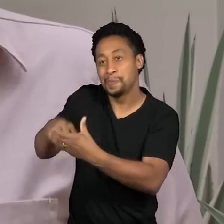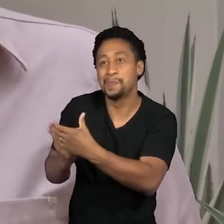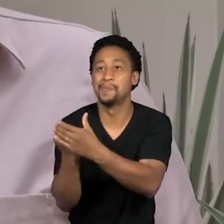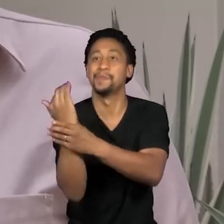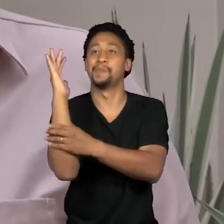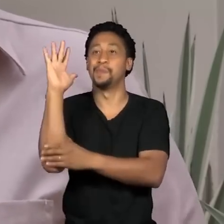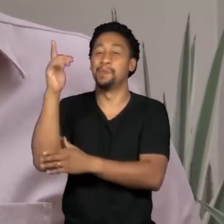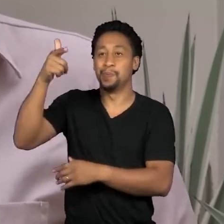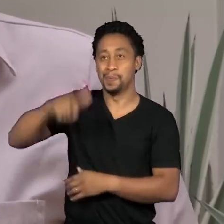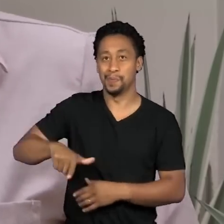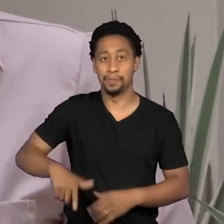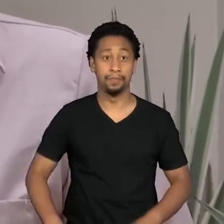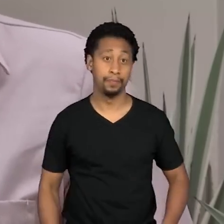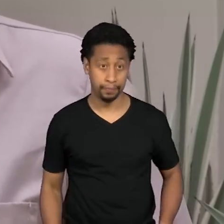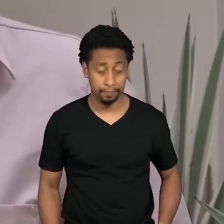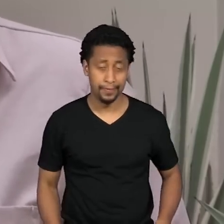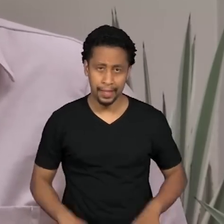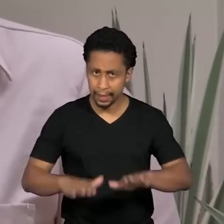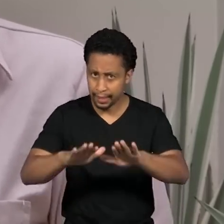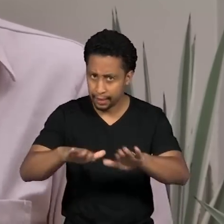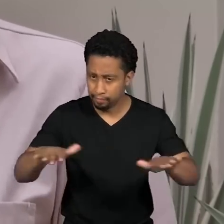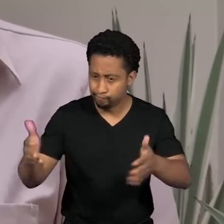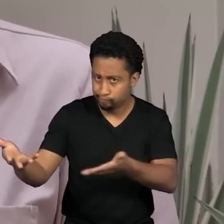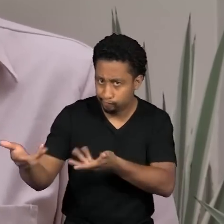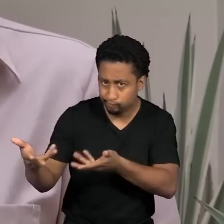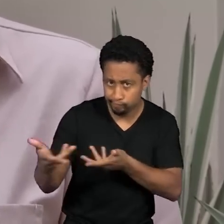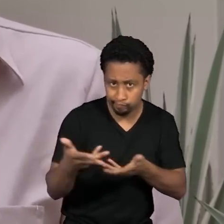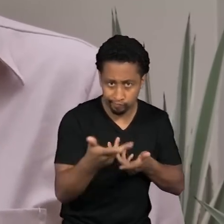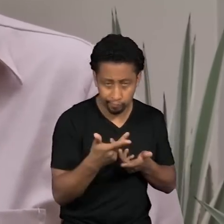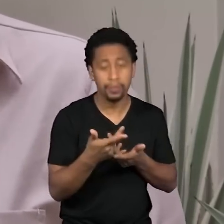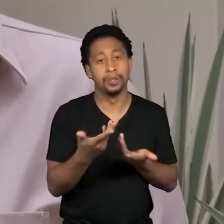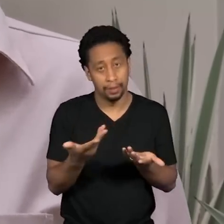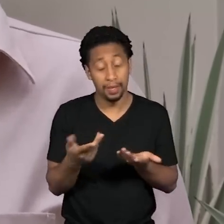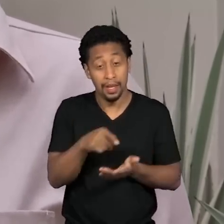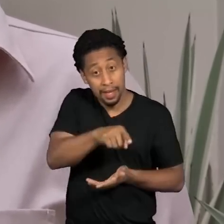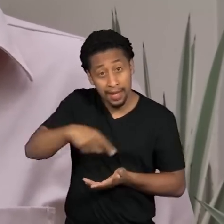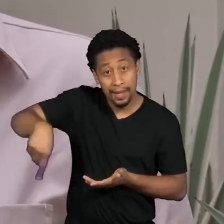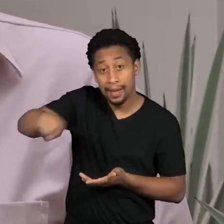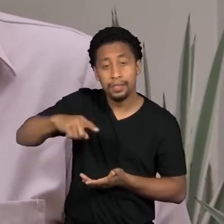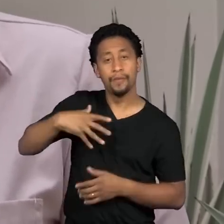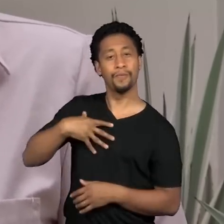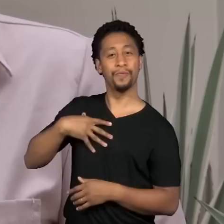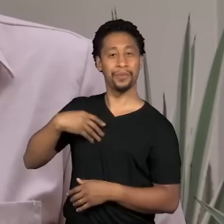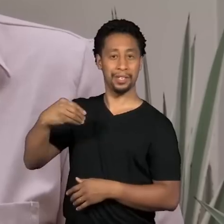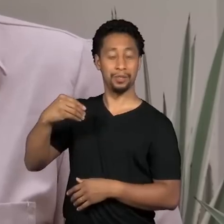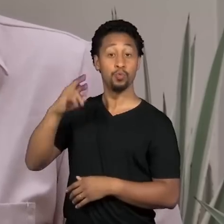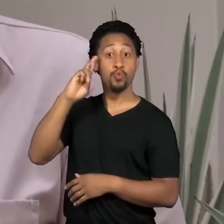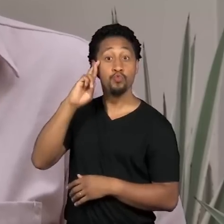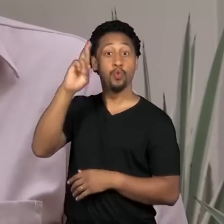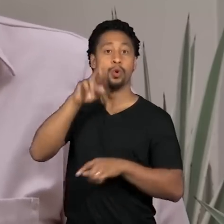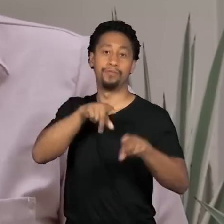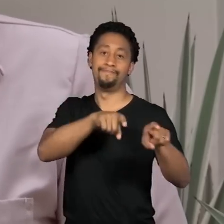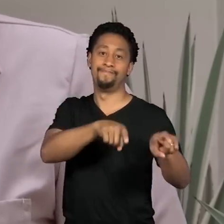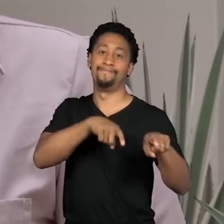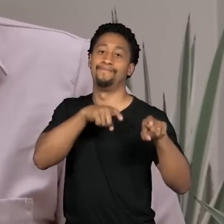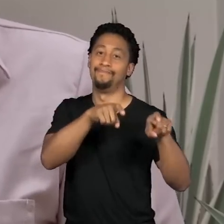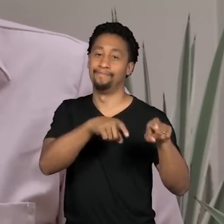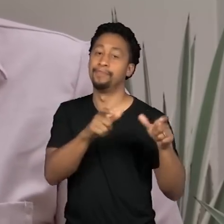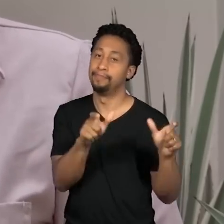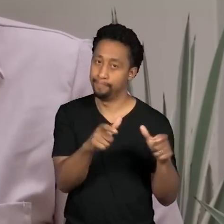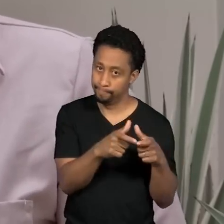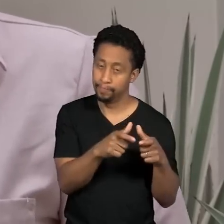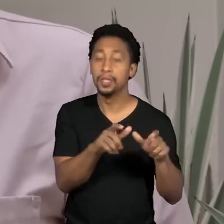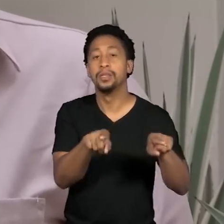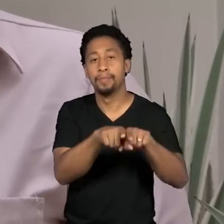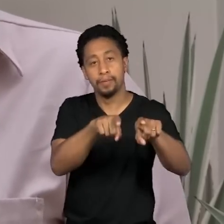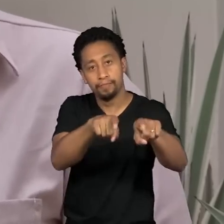que vêm para a formação no Instituto Terra são, em sua maioria, filhos de pequenos produtores rurais, agricultura